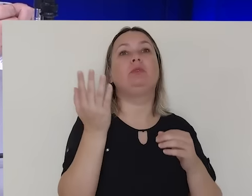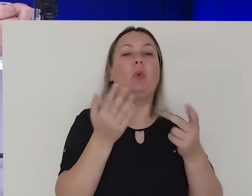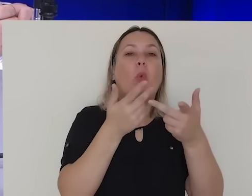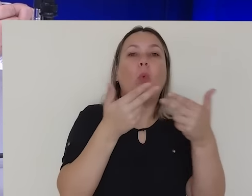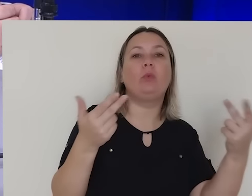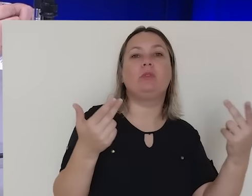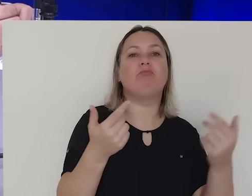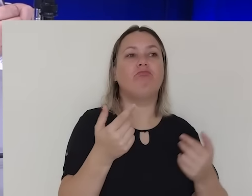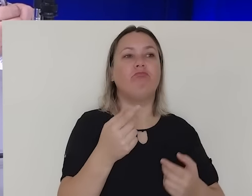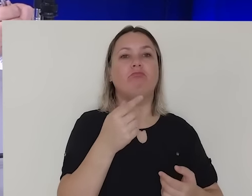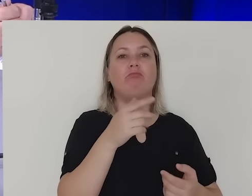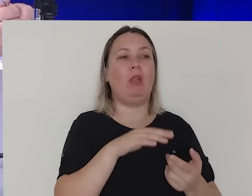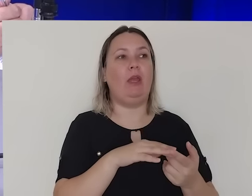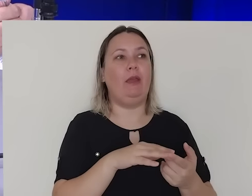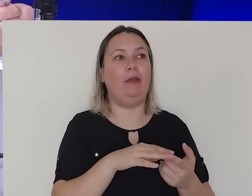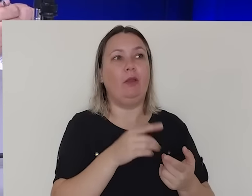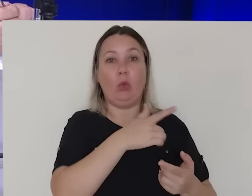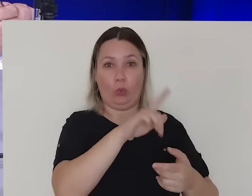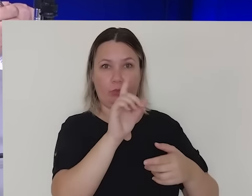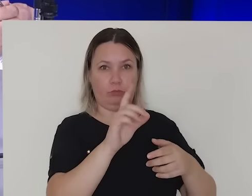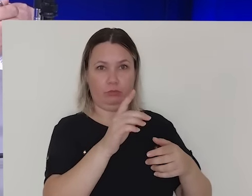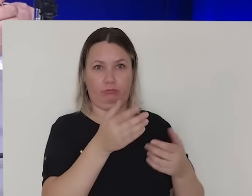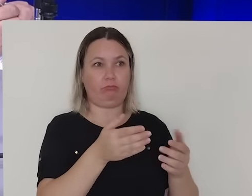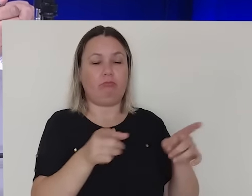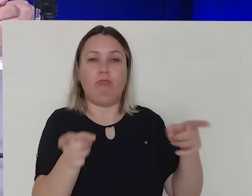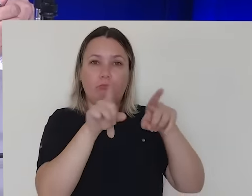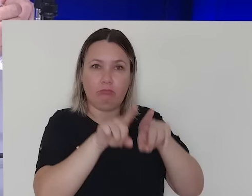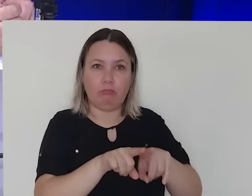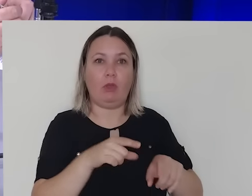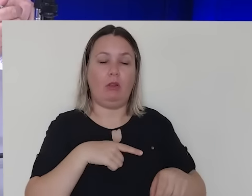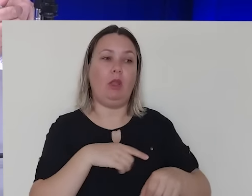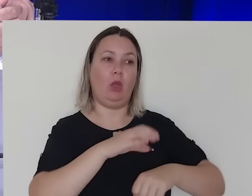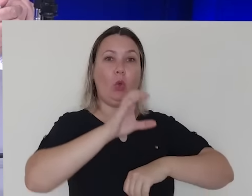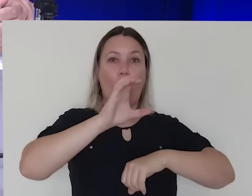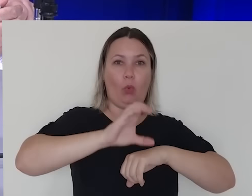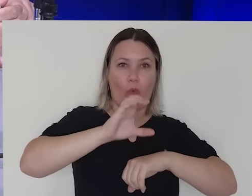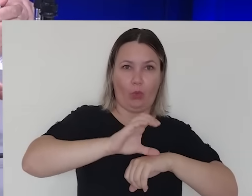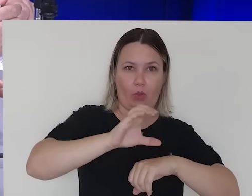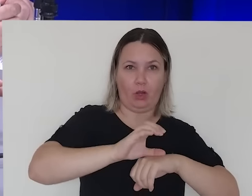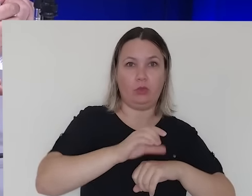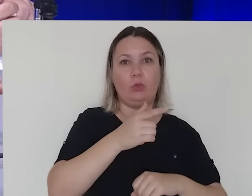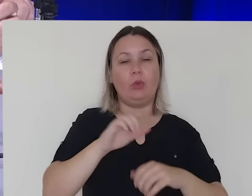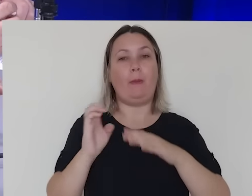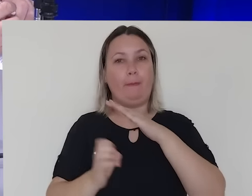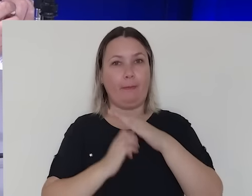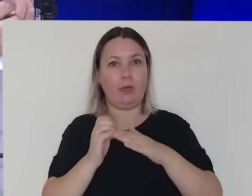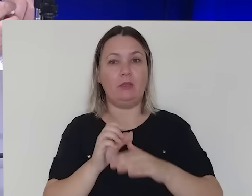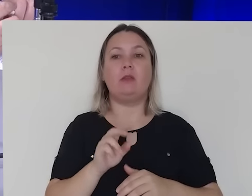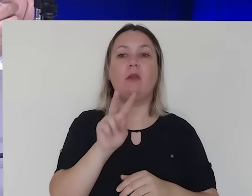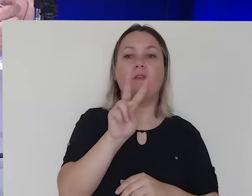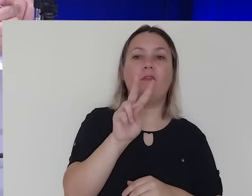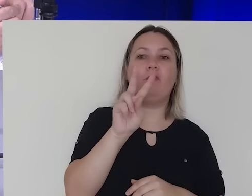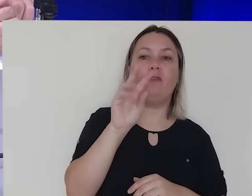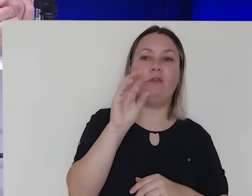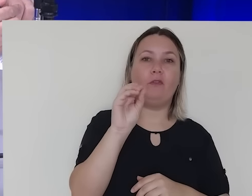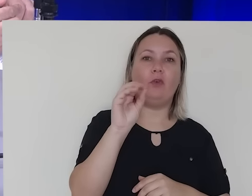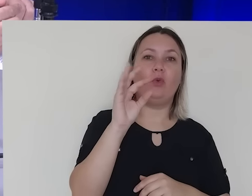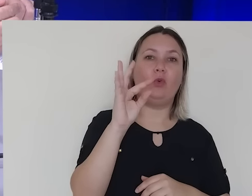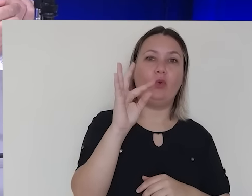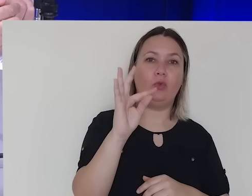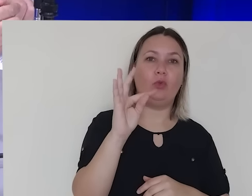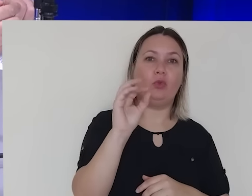né então nós temos dois parceiros nossos né o do concreto e cimento que é V torantim projetos super legais né de materiais mais eficientes